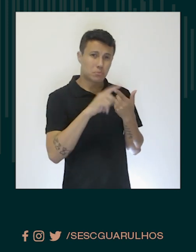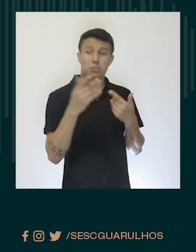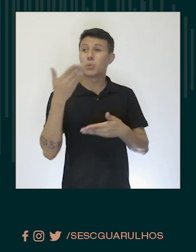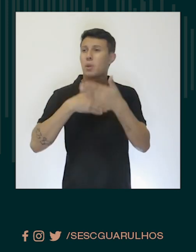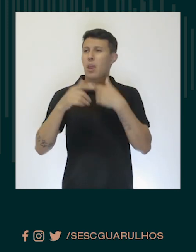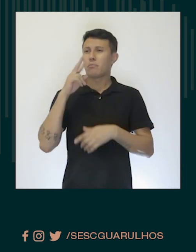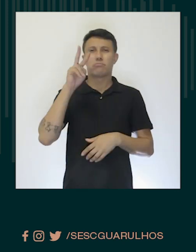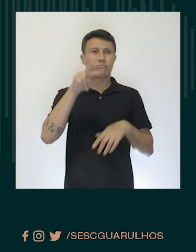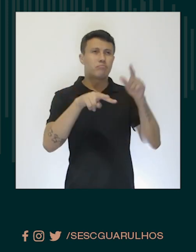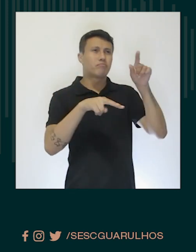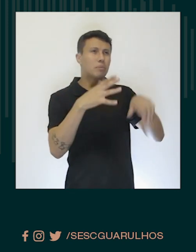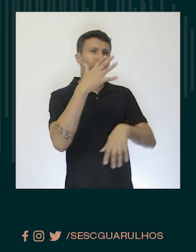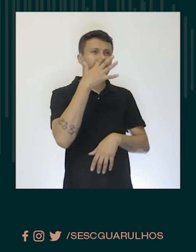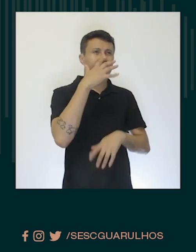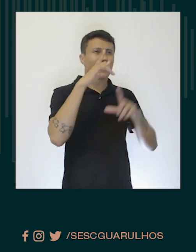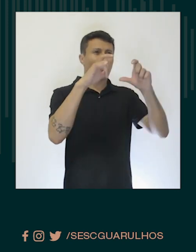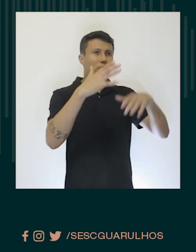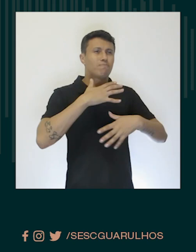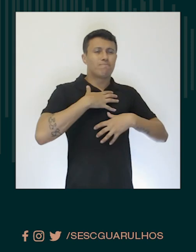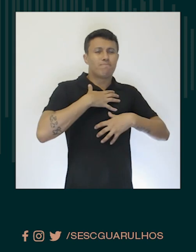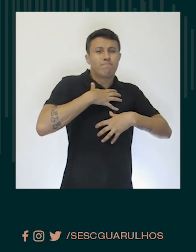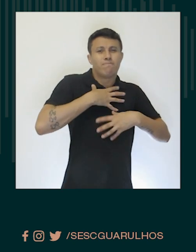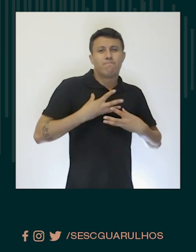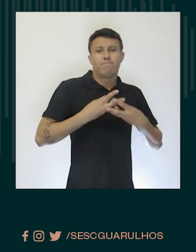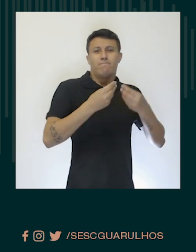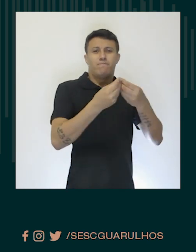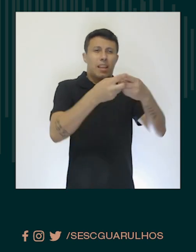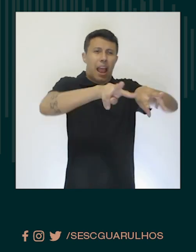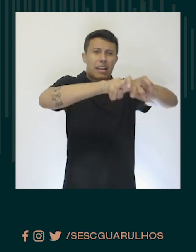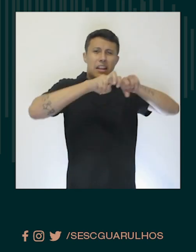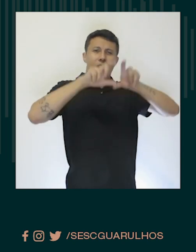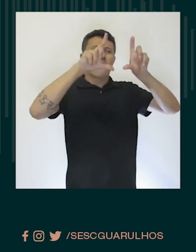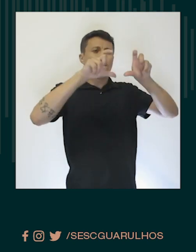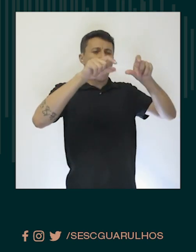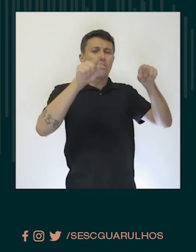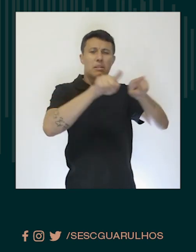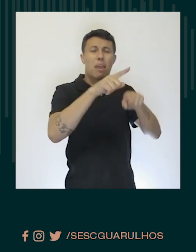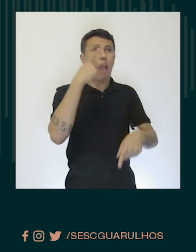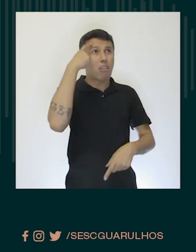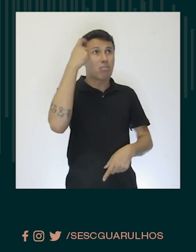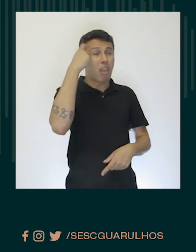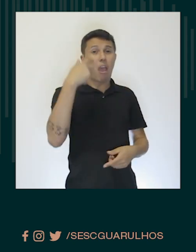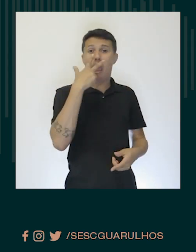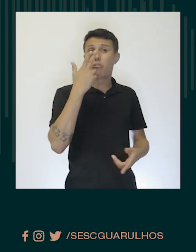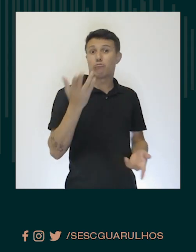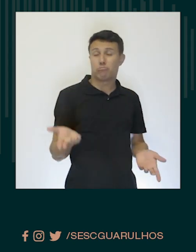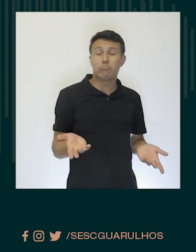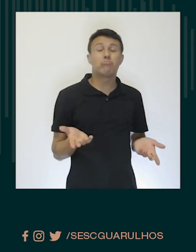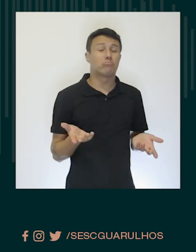foto e ter aquela reação, análise da foto e uma troca de ideia. Sei lá, eu acho que